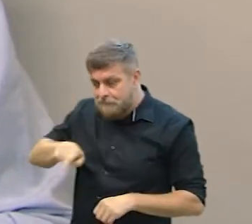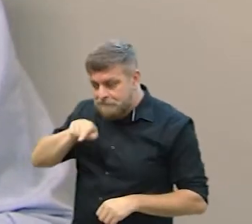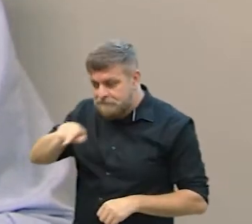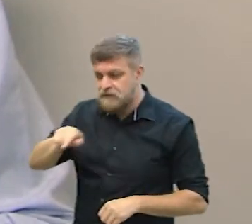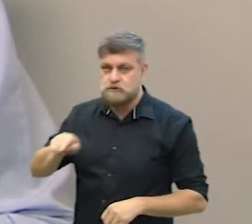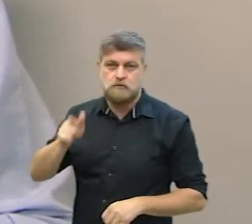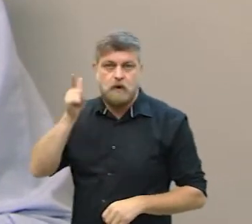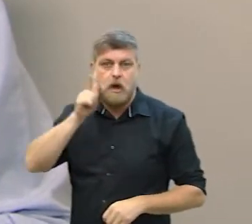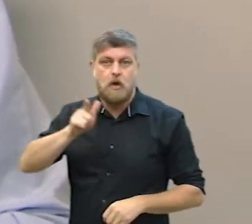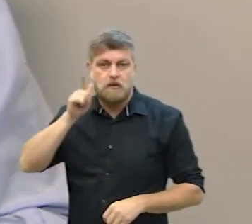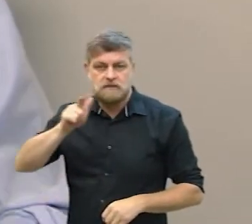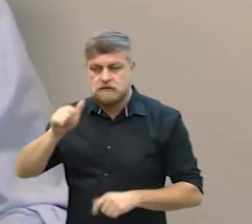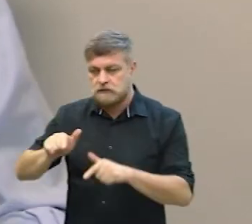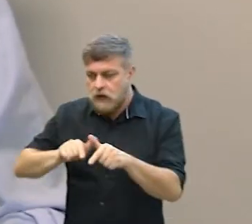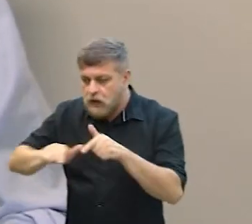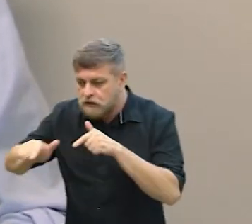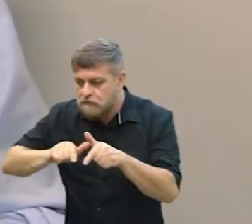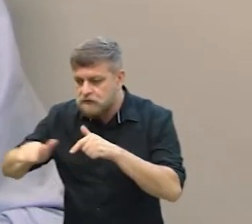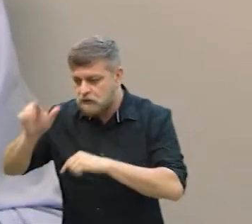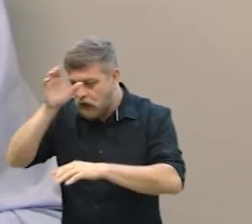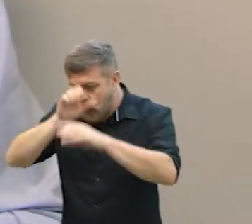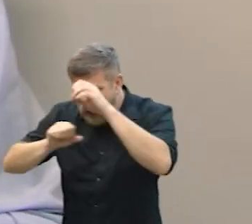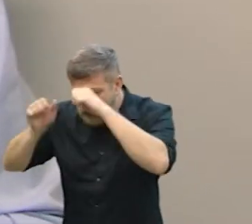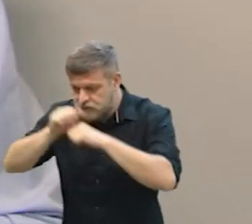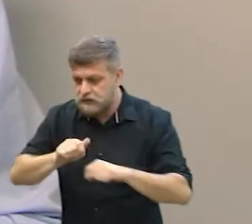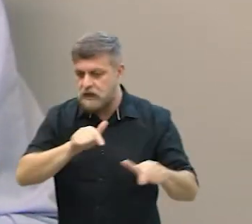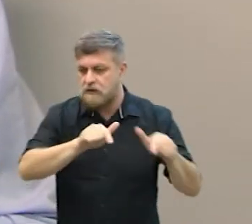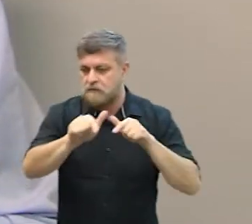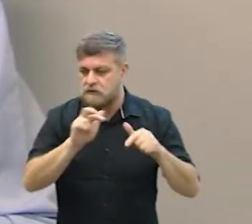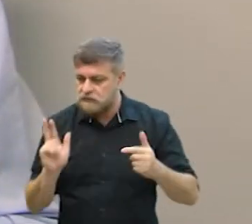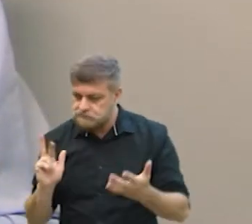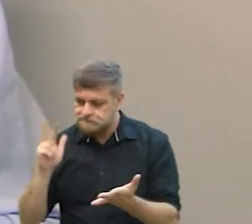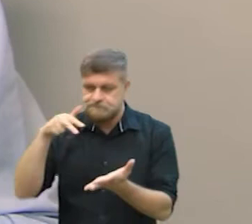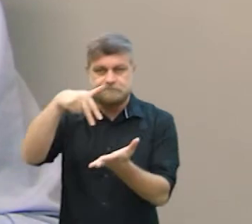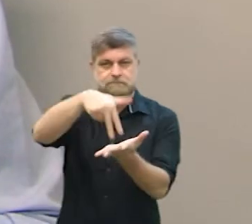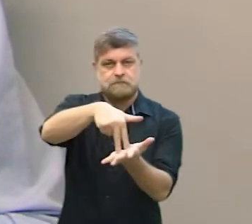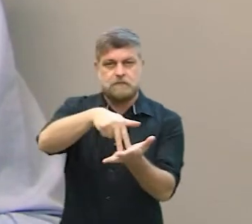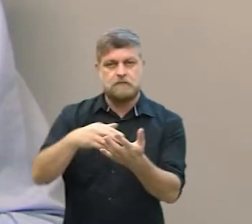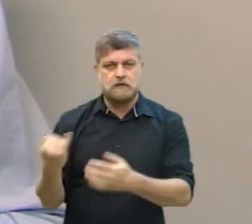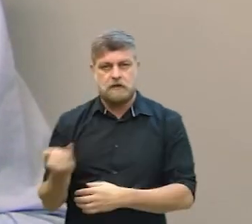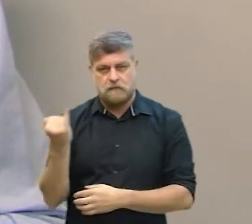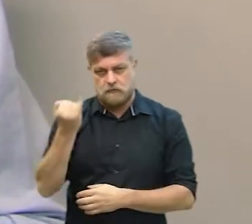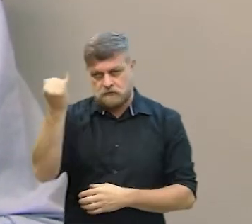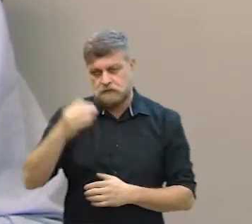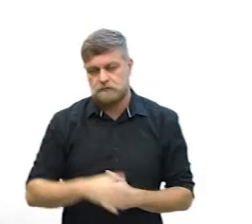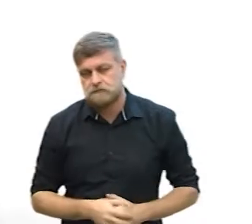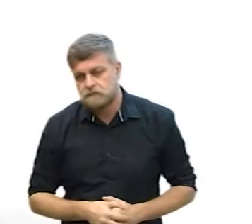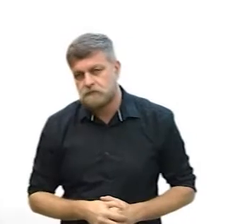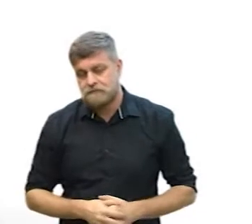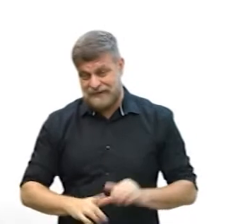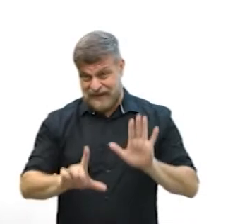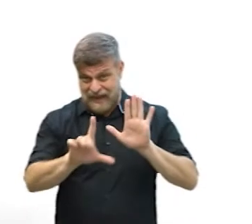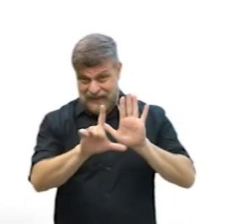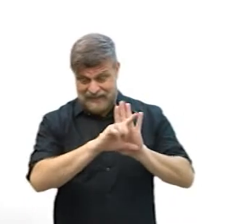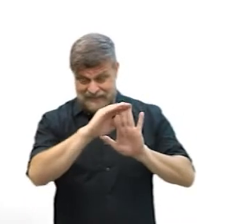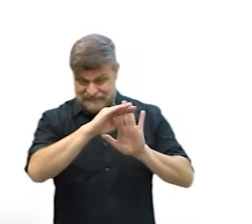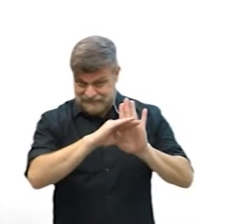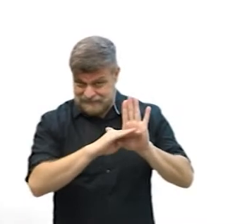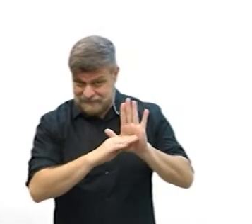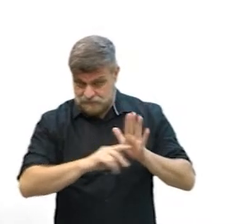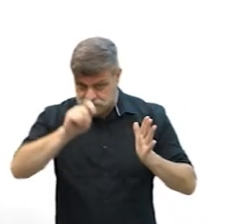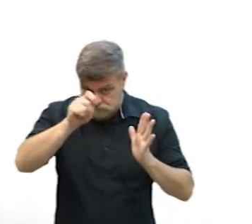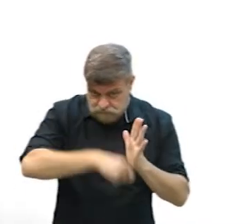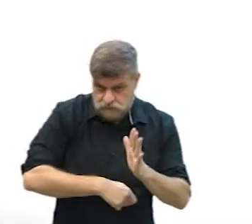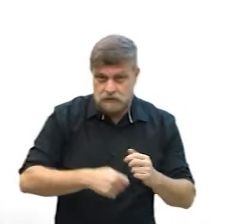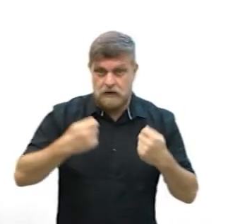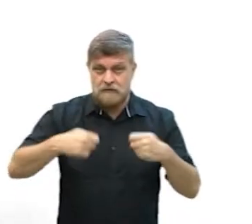do trabalhador, para que ele se atualize no mercado de trabalho, é muito importante. Para se tornar lei, o